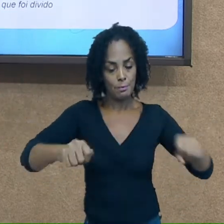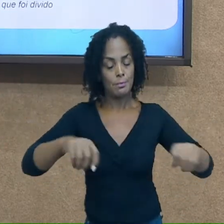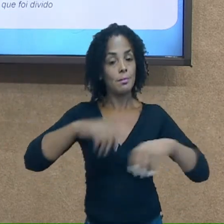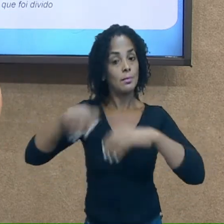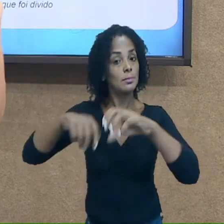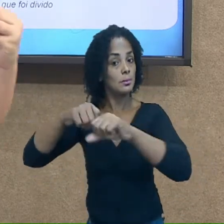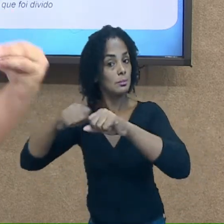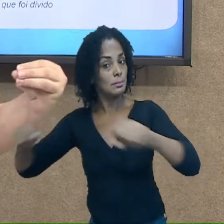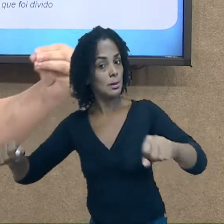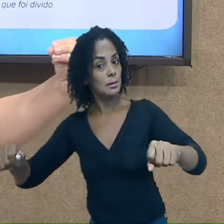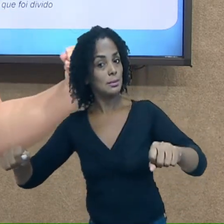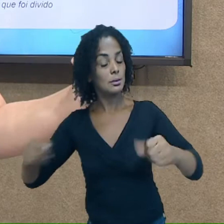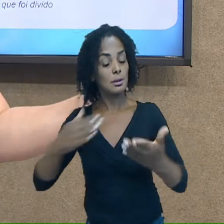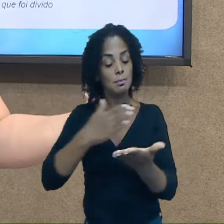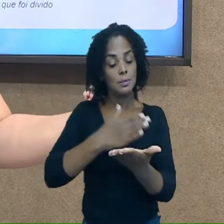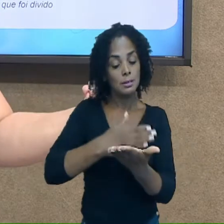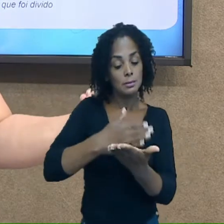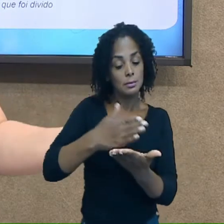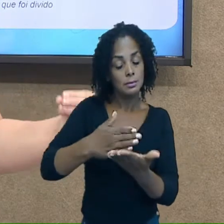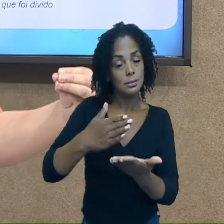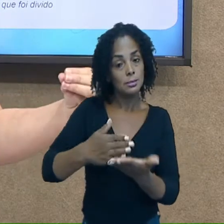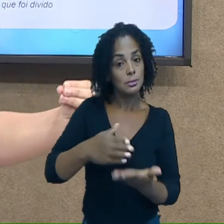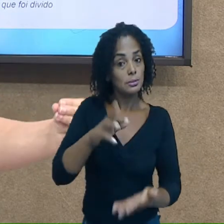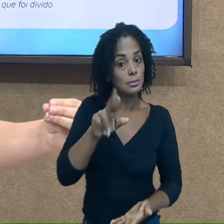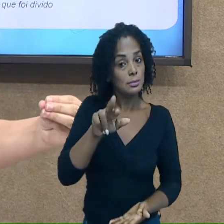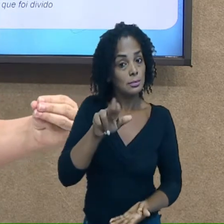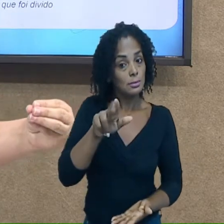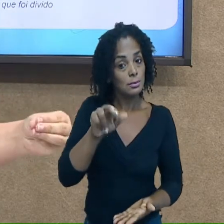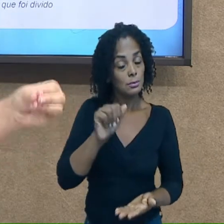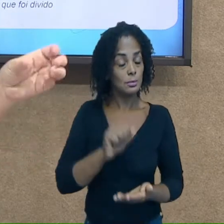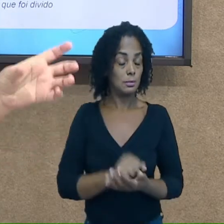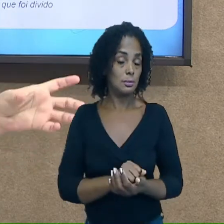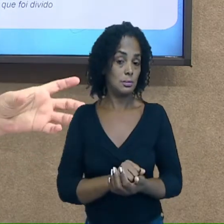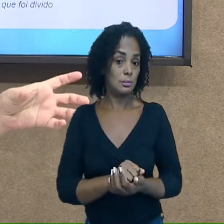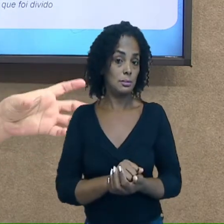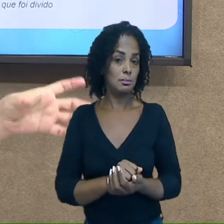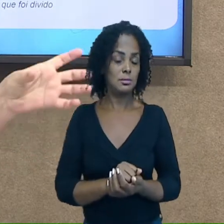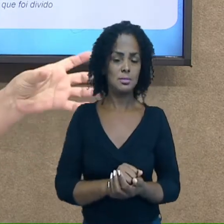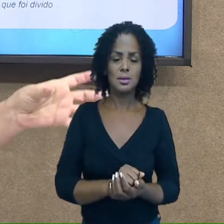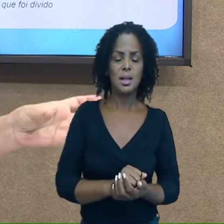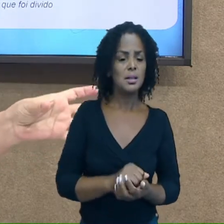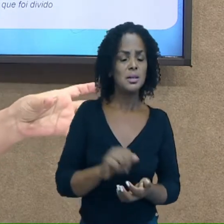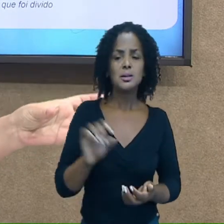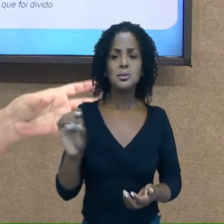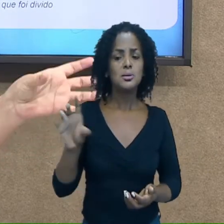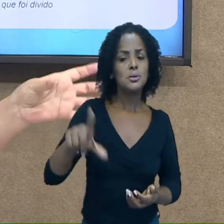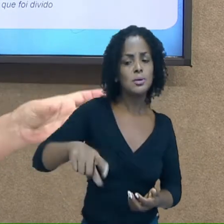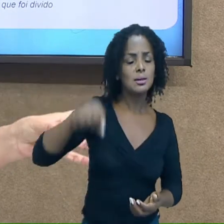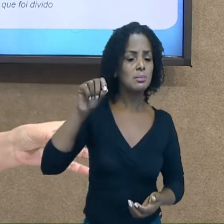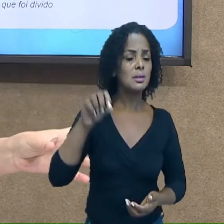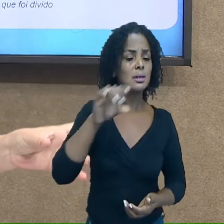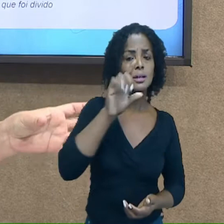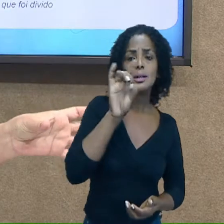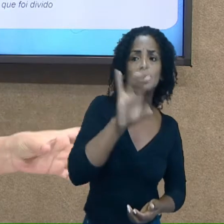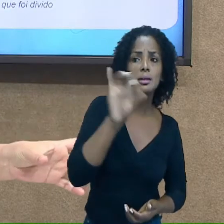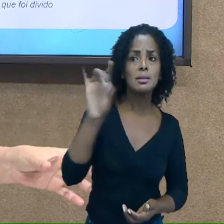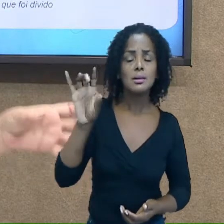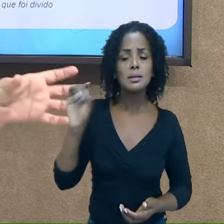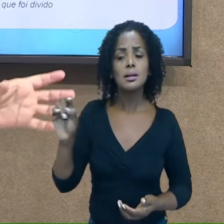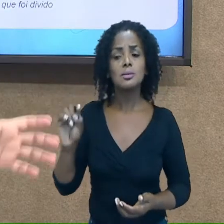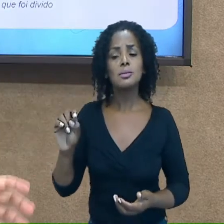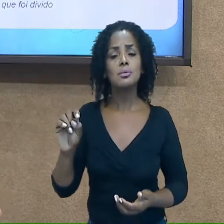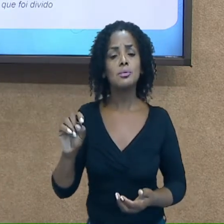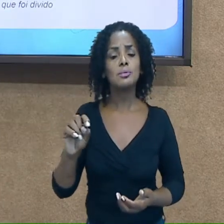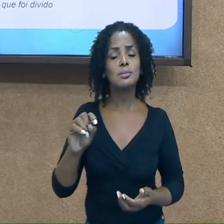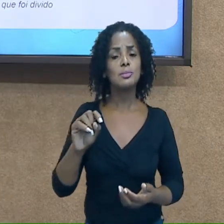marcando partes iguais naquela corda. Eles determinaram que cada um deveria ficar com uma parte da terra